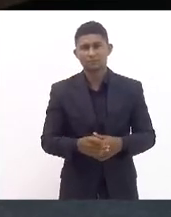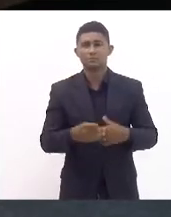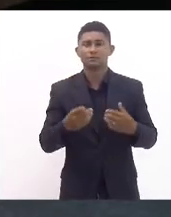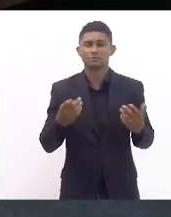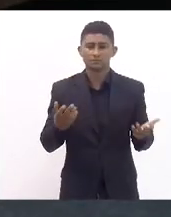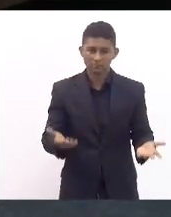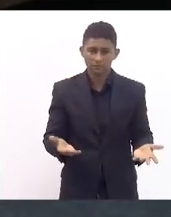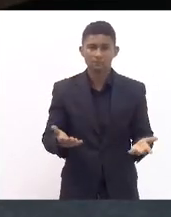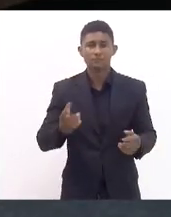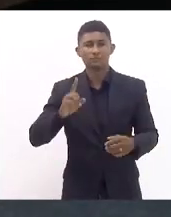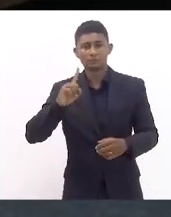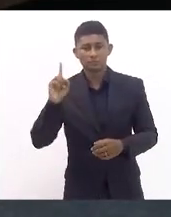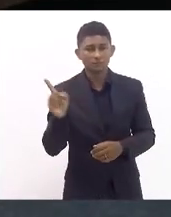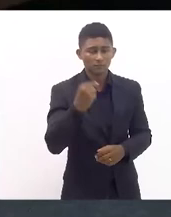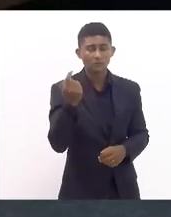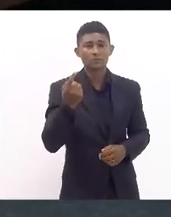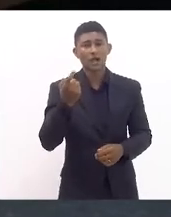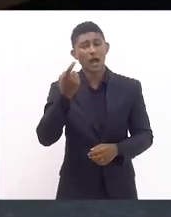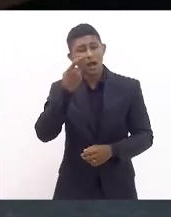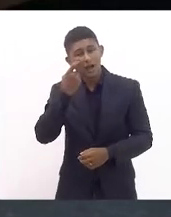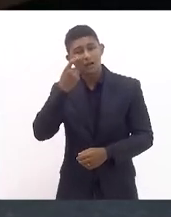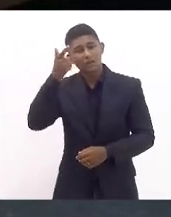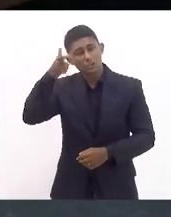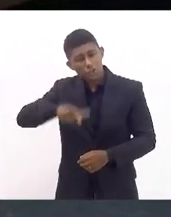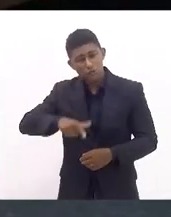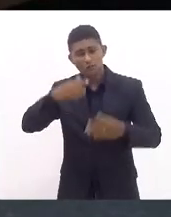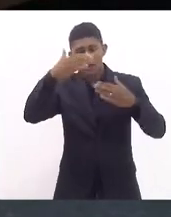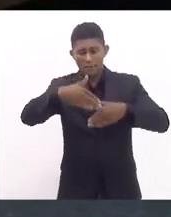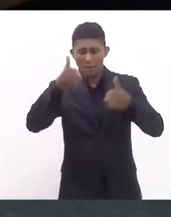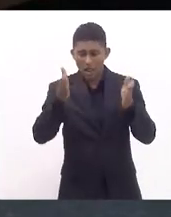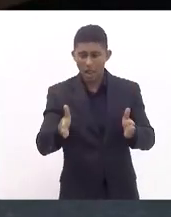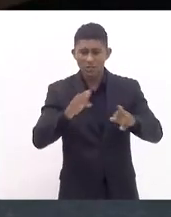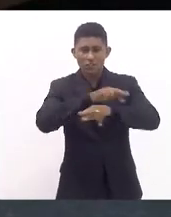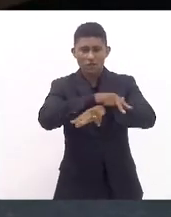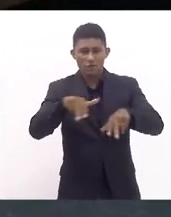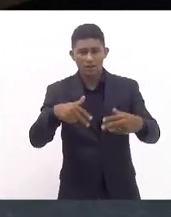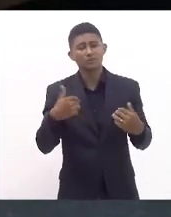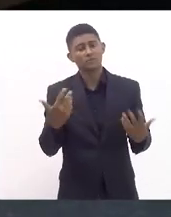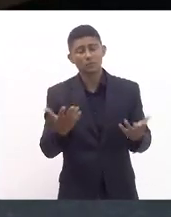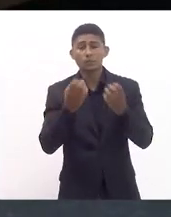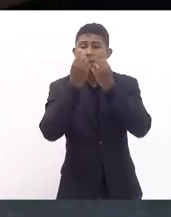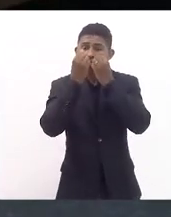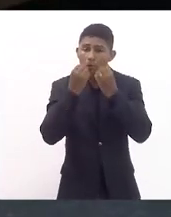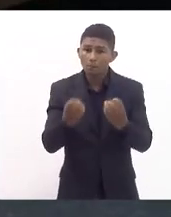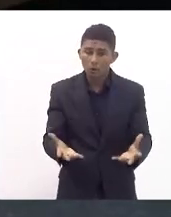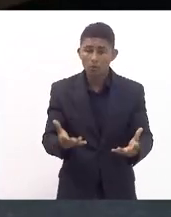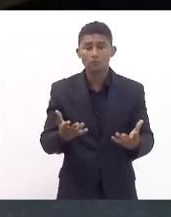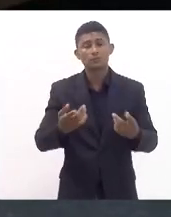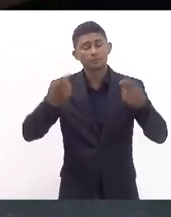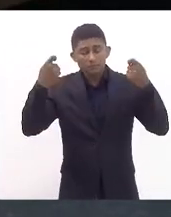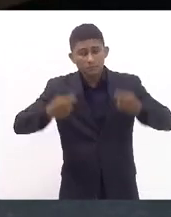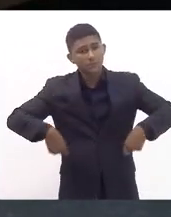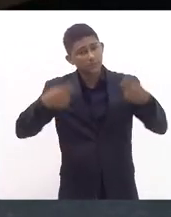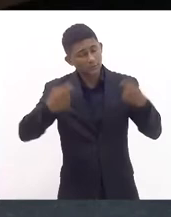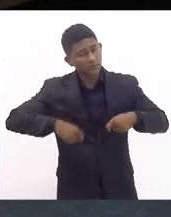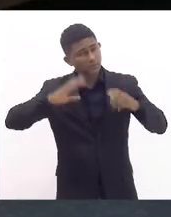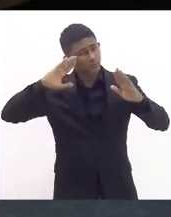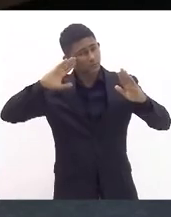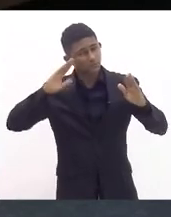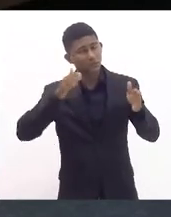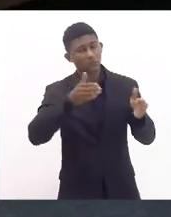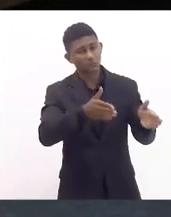atrás da recuperação das embalagens. Então, é muito bom um regime especial, sobretudo